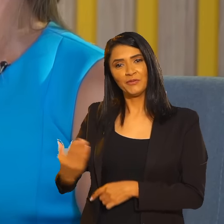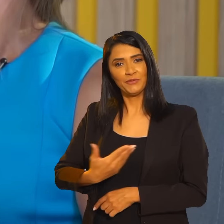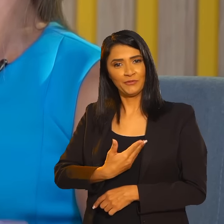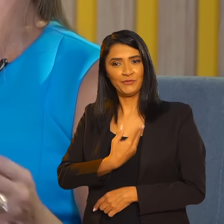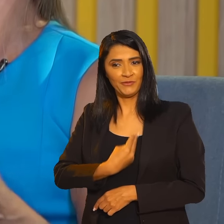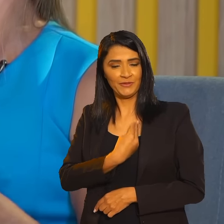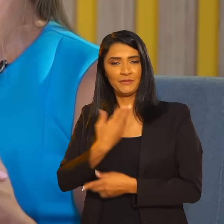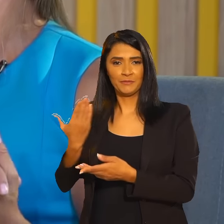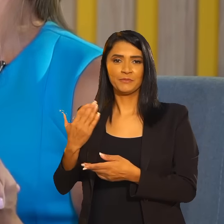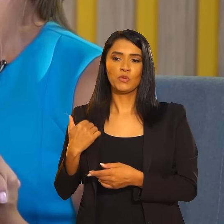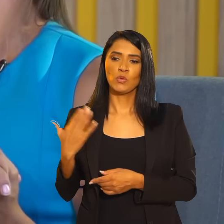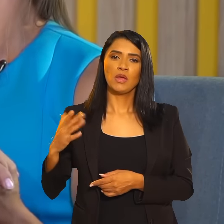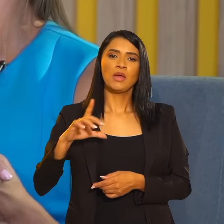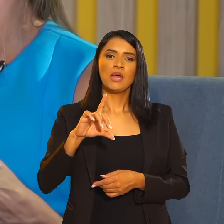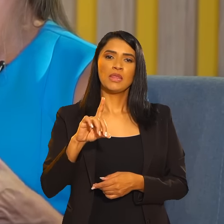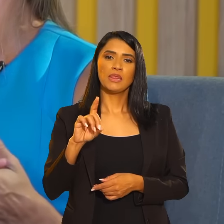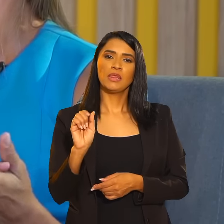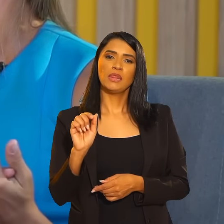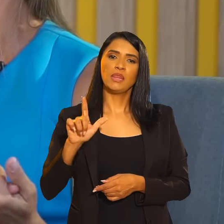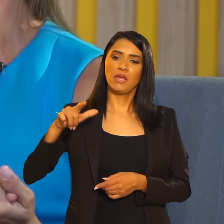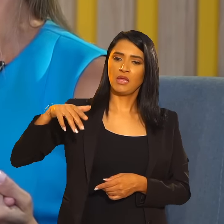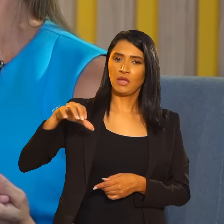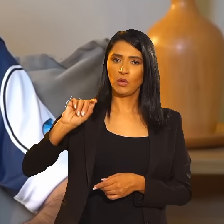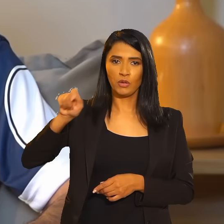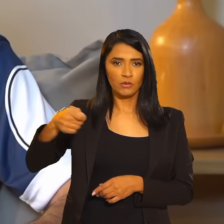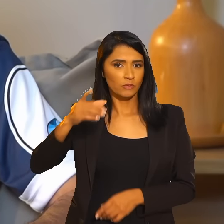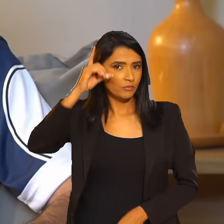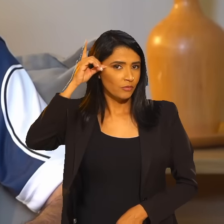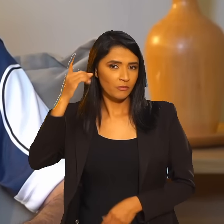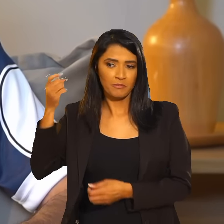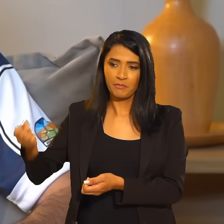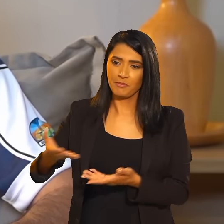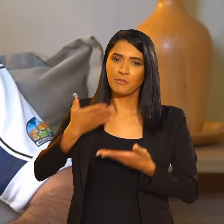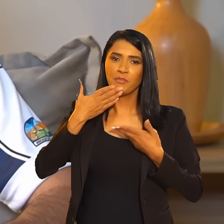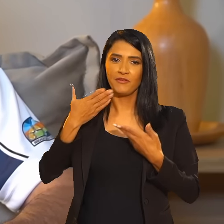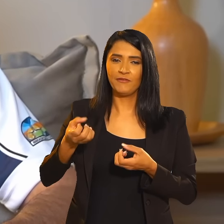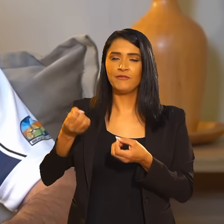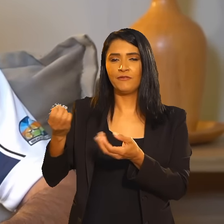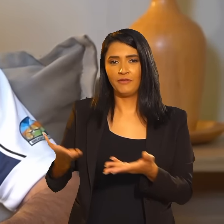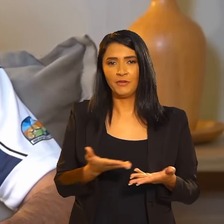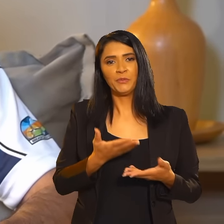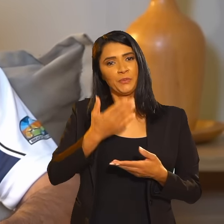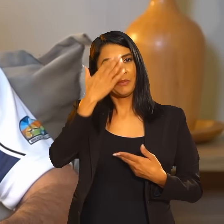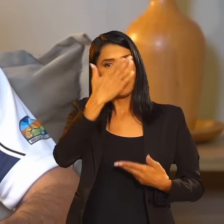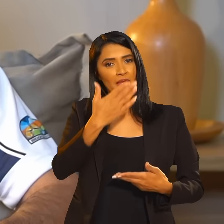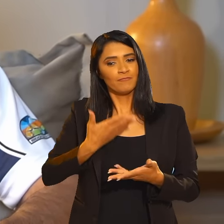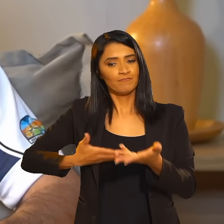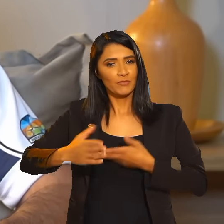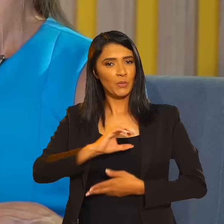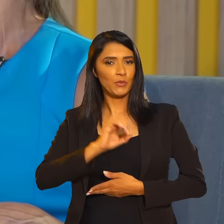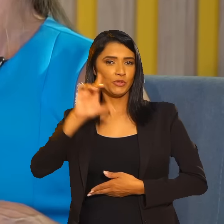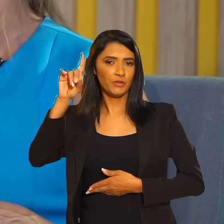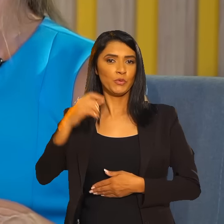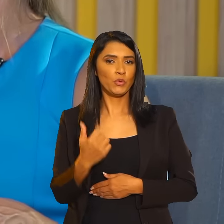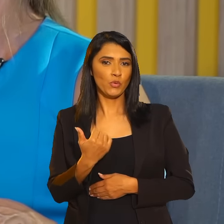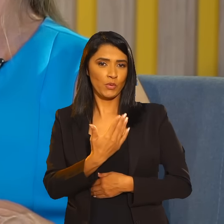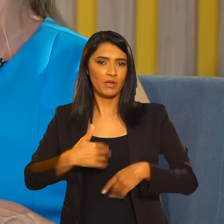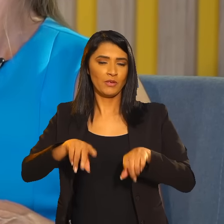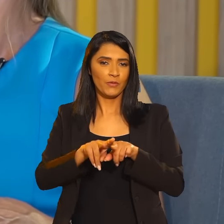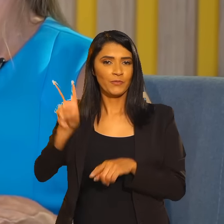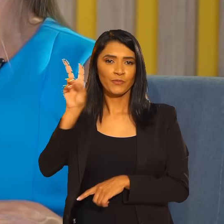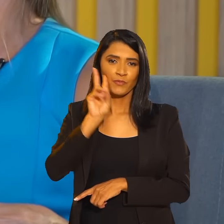você. Do lado delas temos o querido Dalmo. Seja bem-vindo, Dalmo. Obrigado, é bom estar aqui com vocês, compartilhar do amor de Deus. E do lado dele